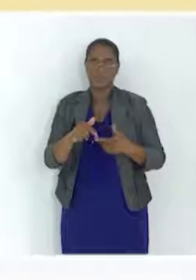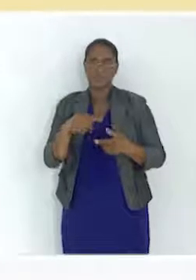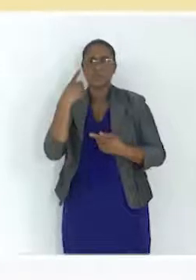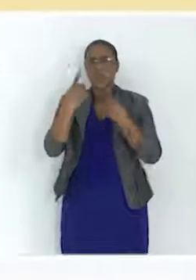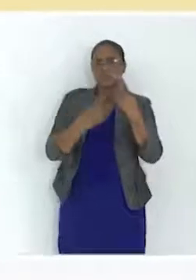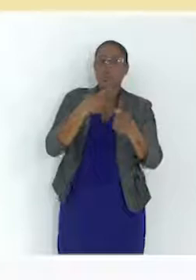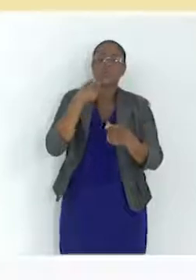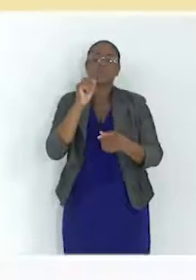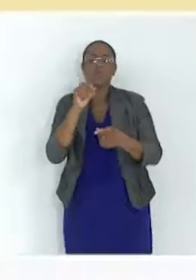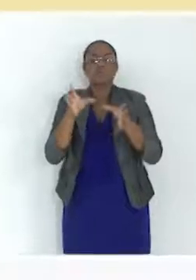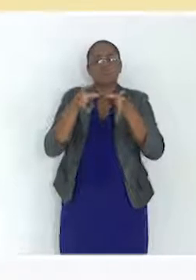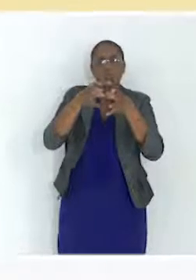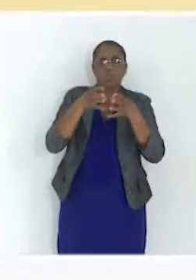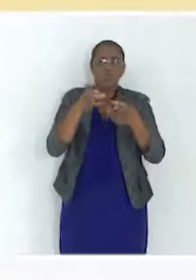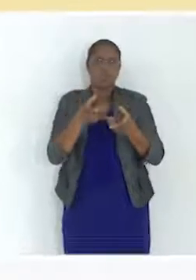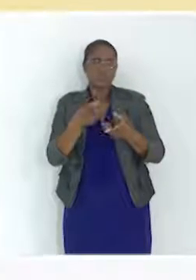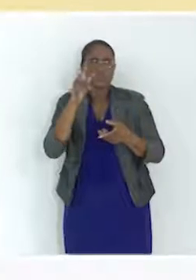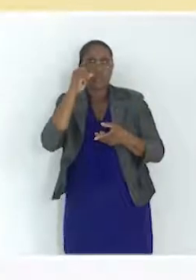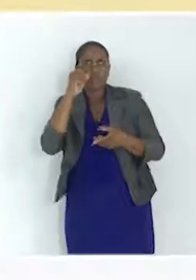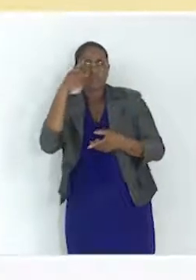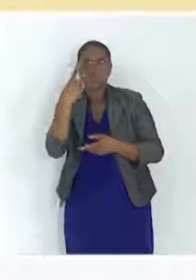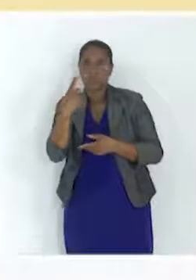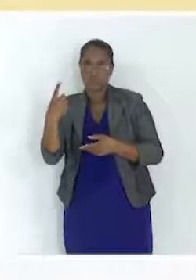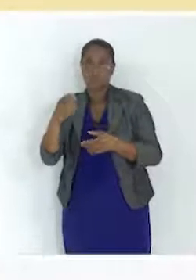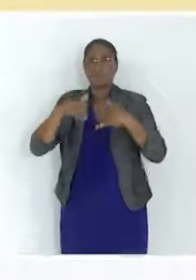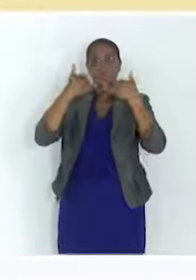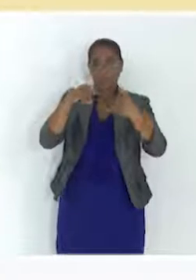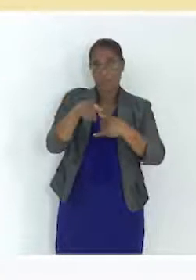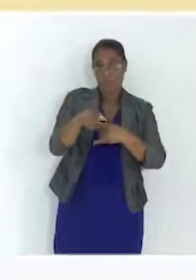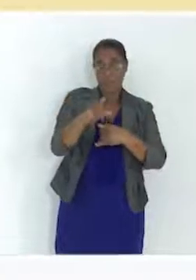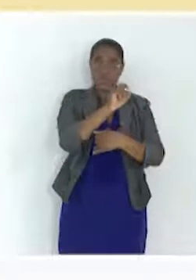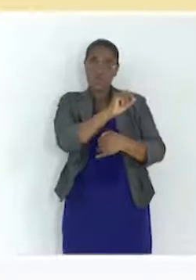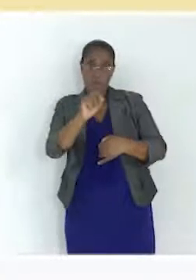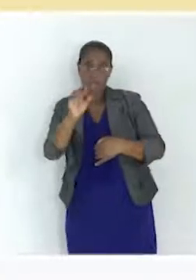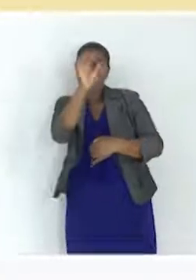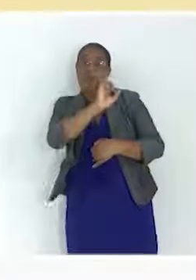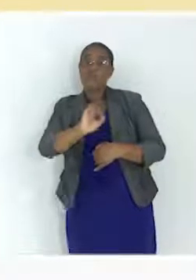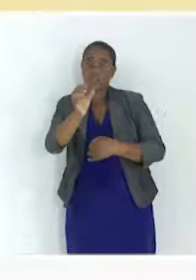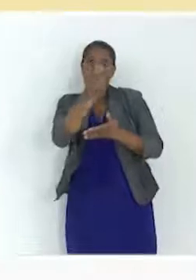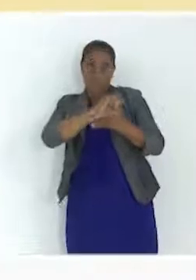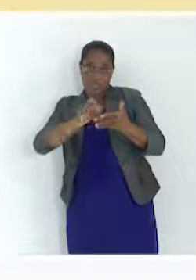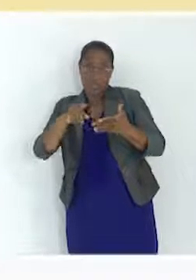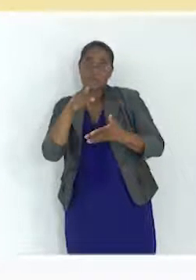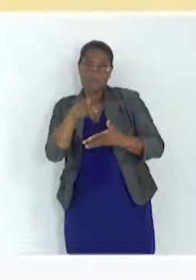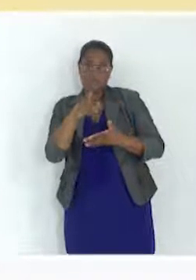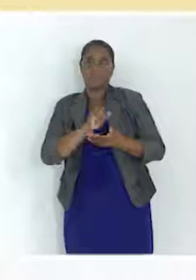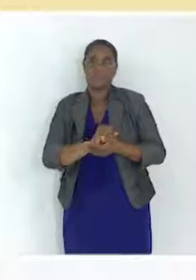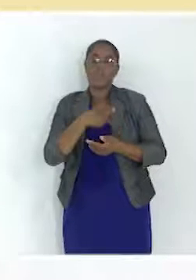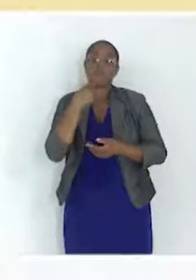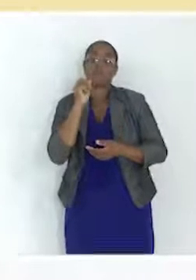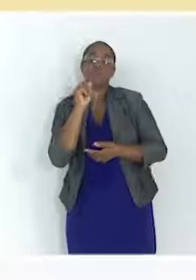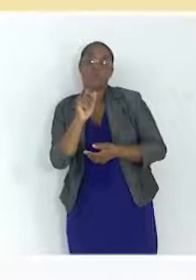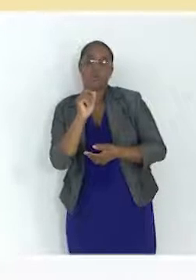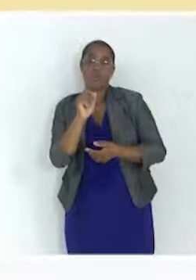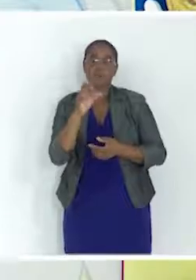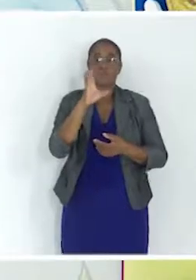singular. Depois temos ali os espaços que vocês vão completar com os nomes comuns no masculino